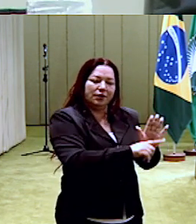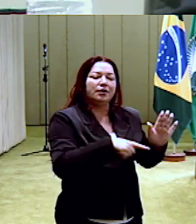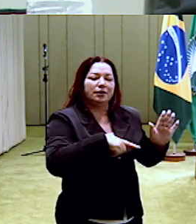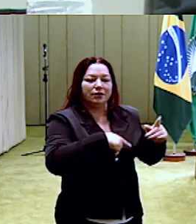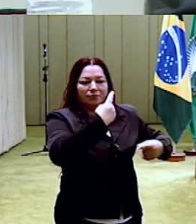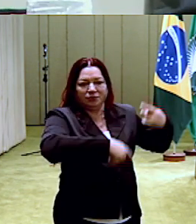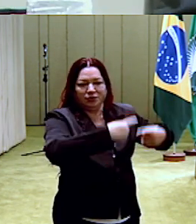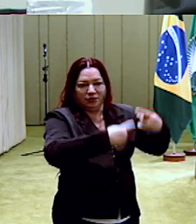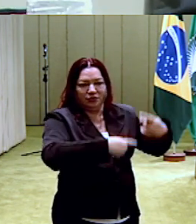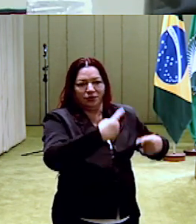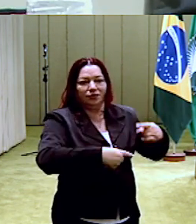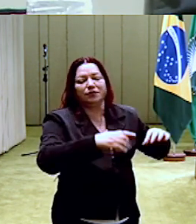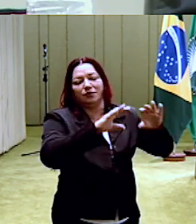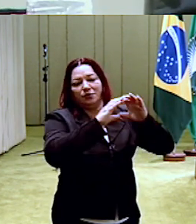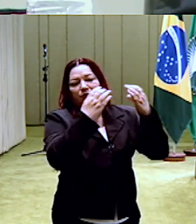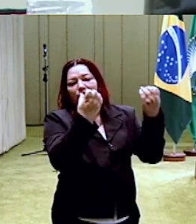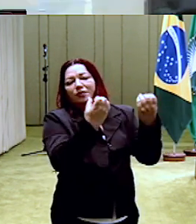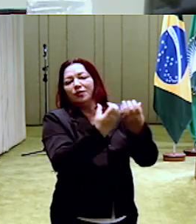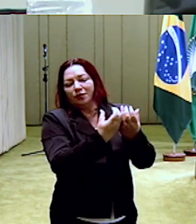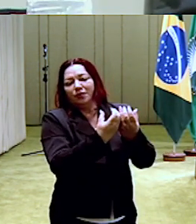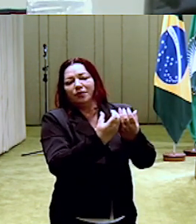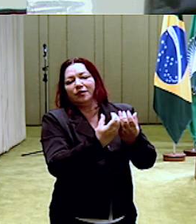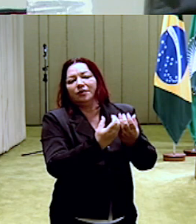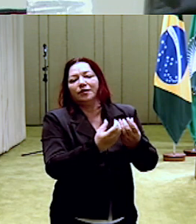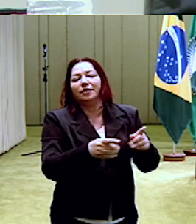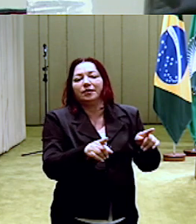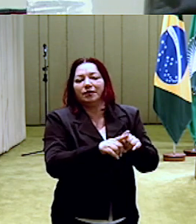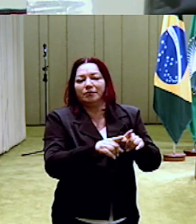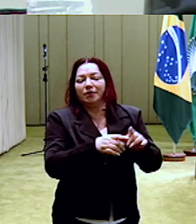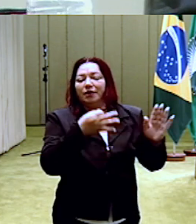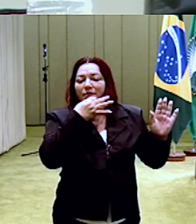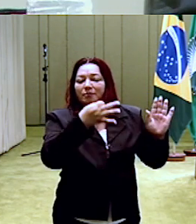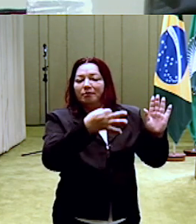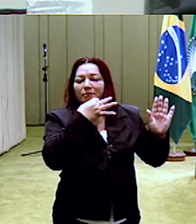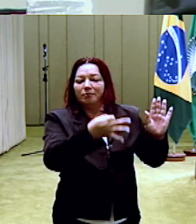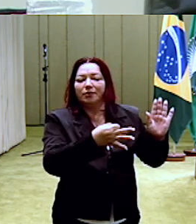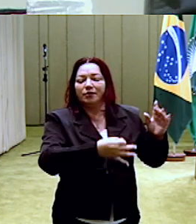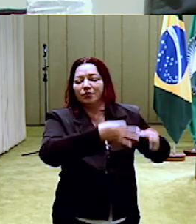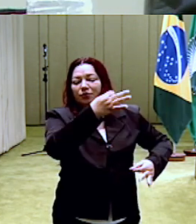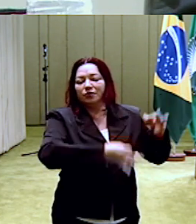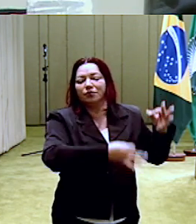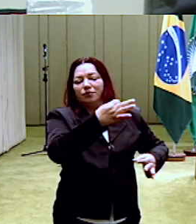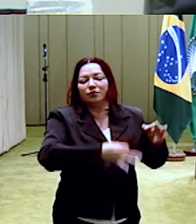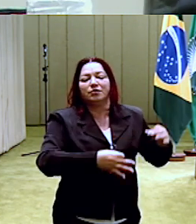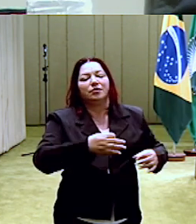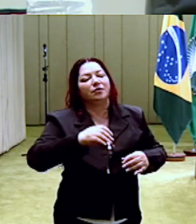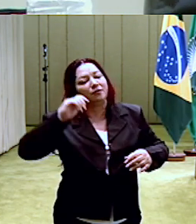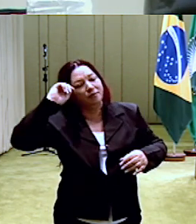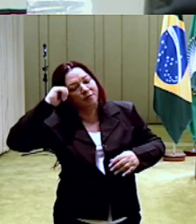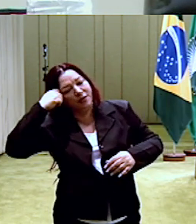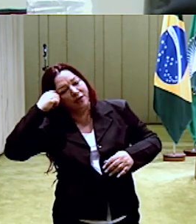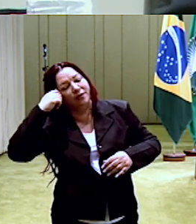em discussão no nosso Congresso, saliento também a proposição da Comissão de Juristas Negros e Negras da Câmara